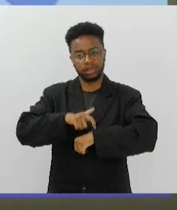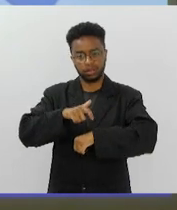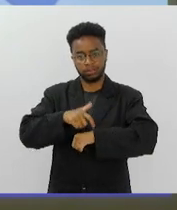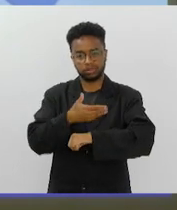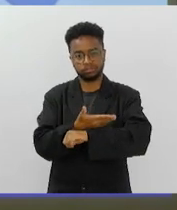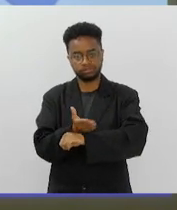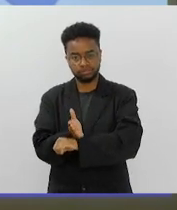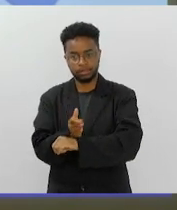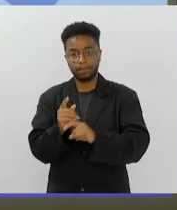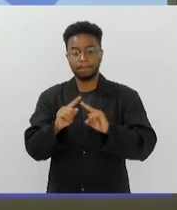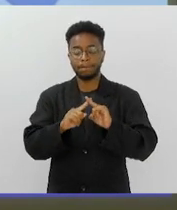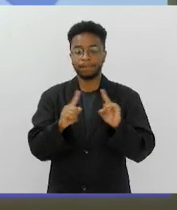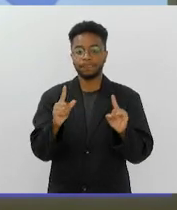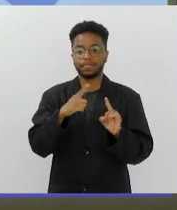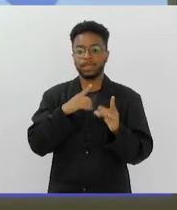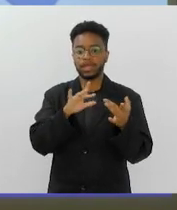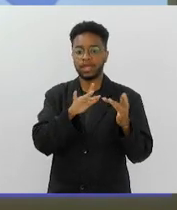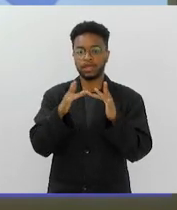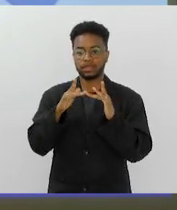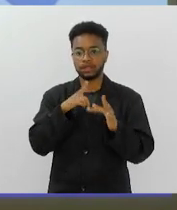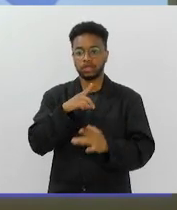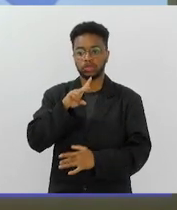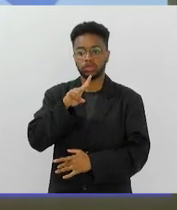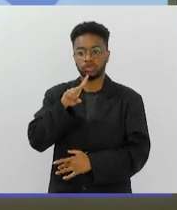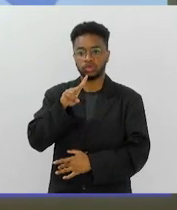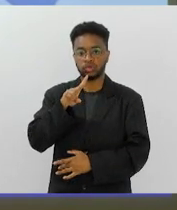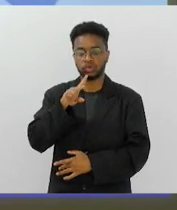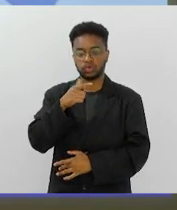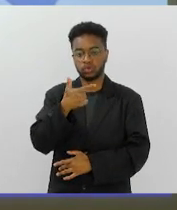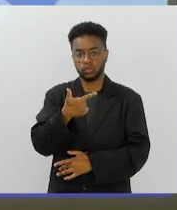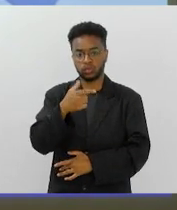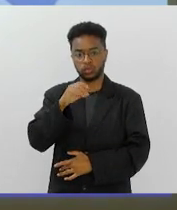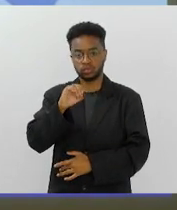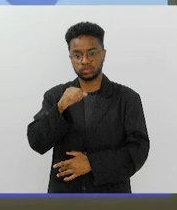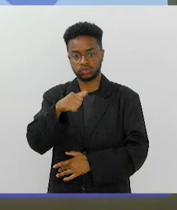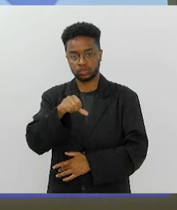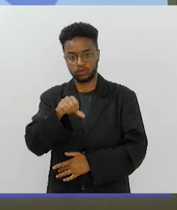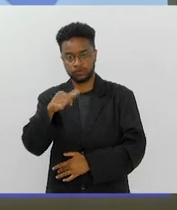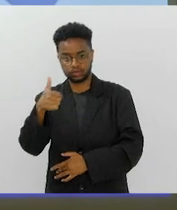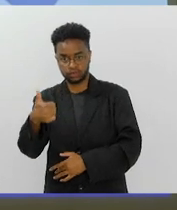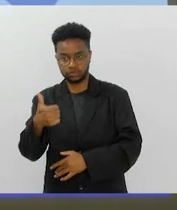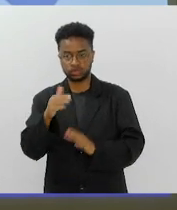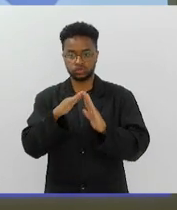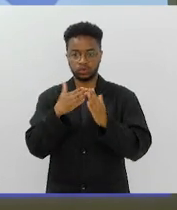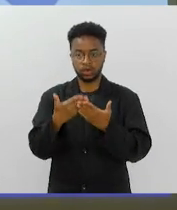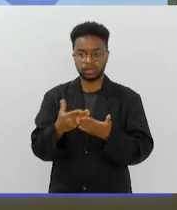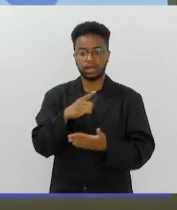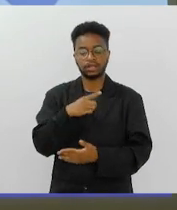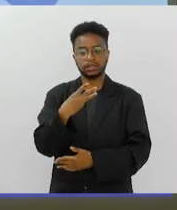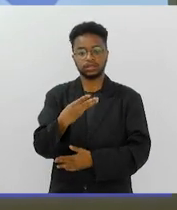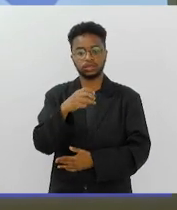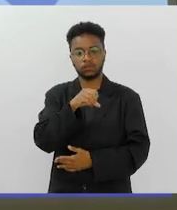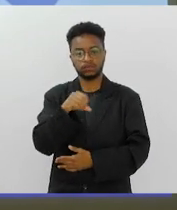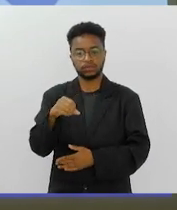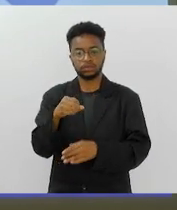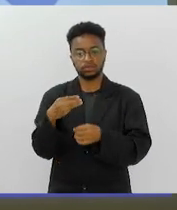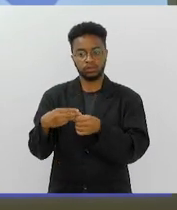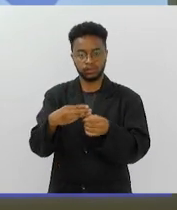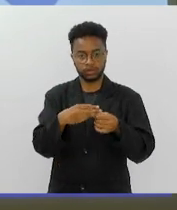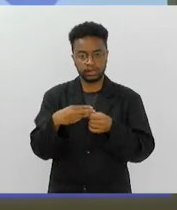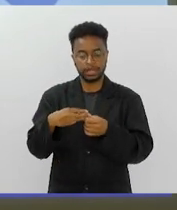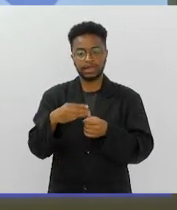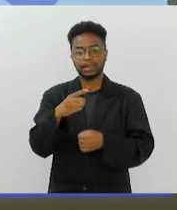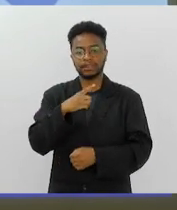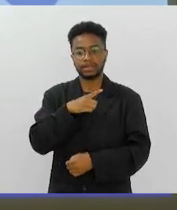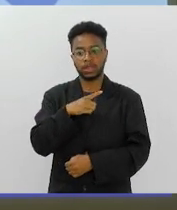Então, nós temos na nossa rede 2.091 escolas, nós temos 399 municípios, temos mais